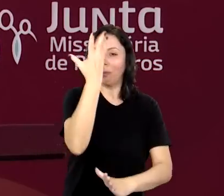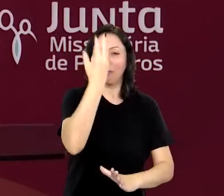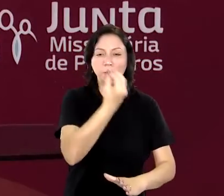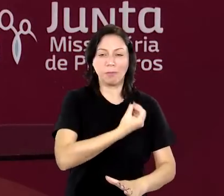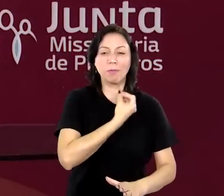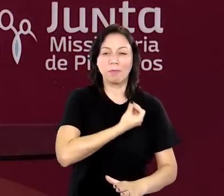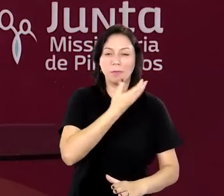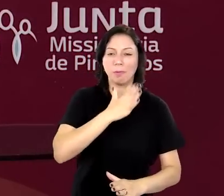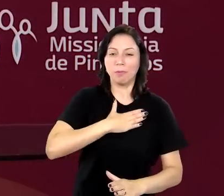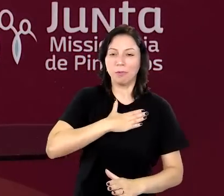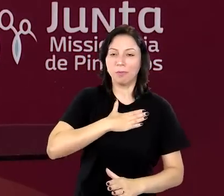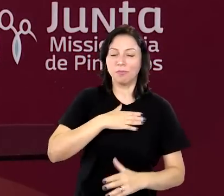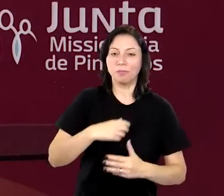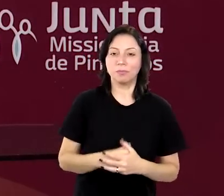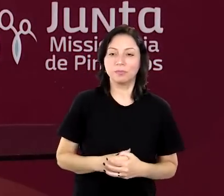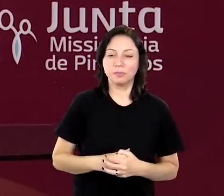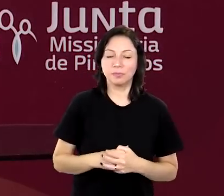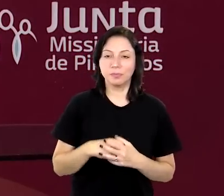palavra.